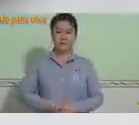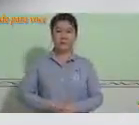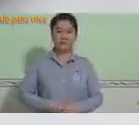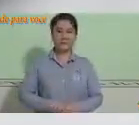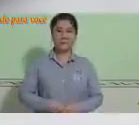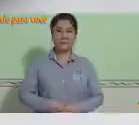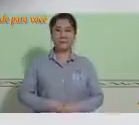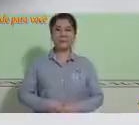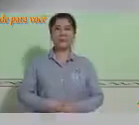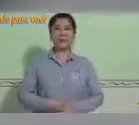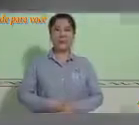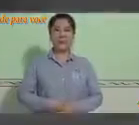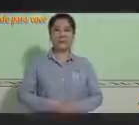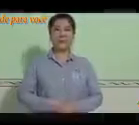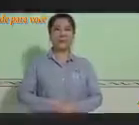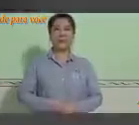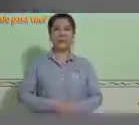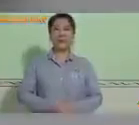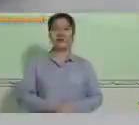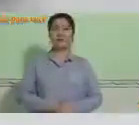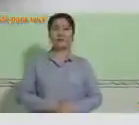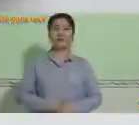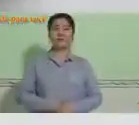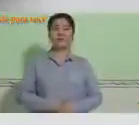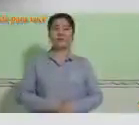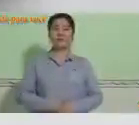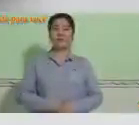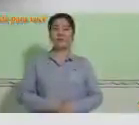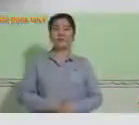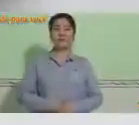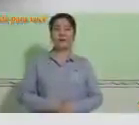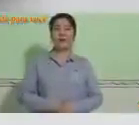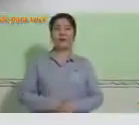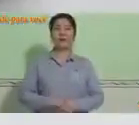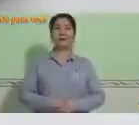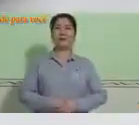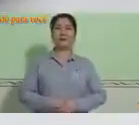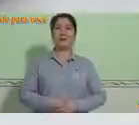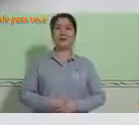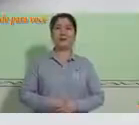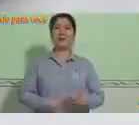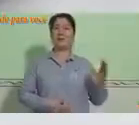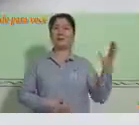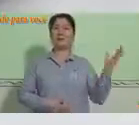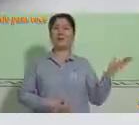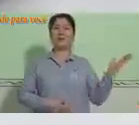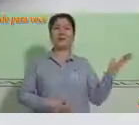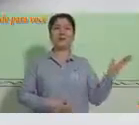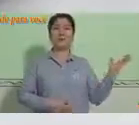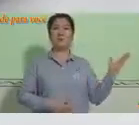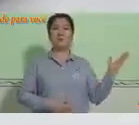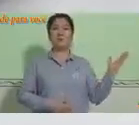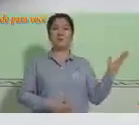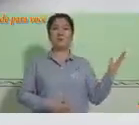5.drmirnapos. A posição mais adequada para dormir é dela do vírgula com um travesseiro na cabeça e outros entre os joelhos